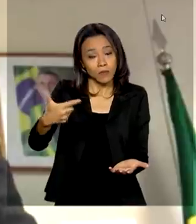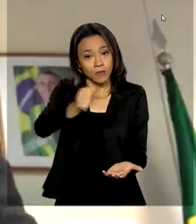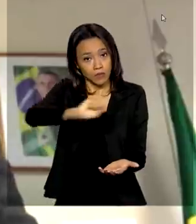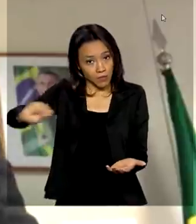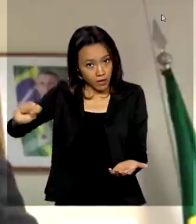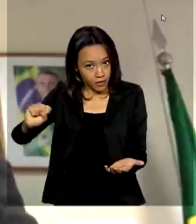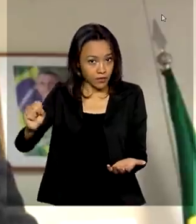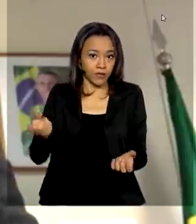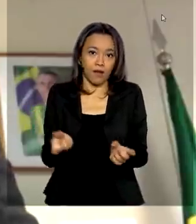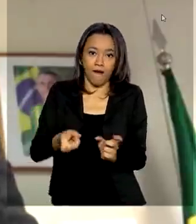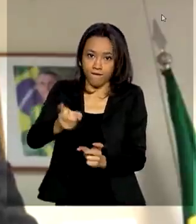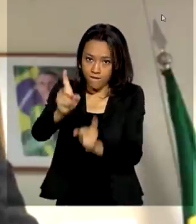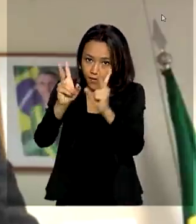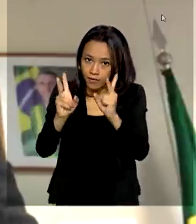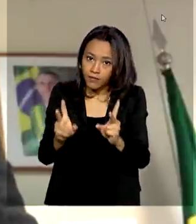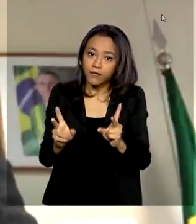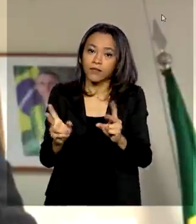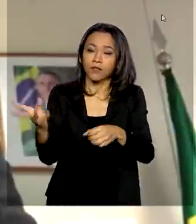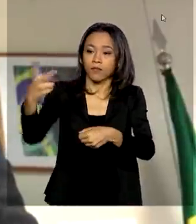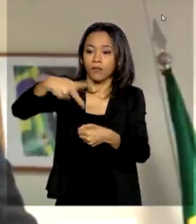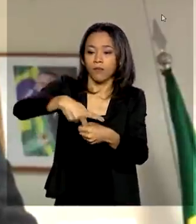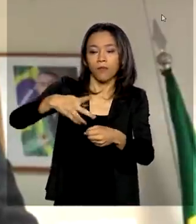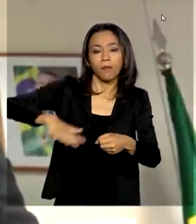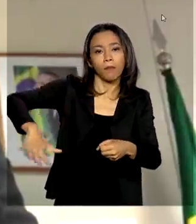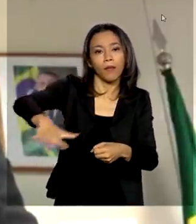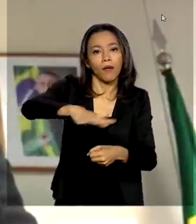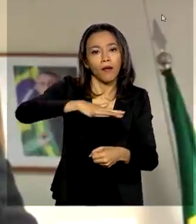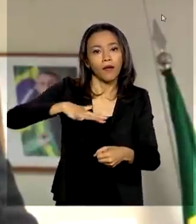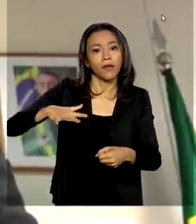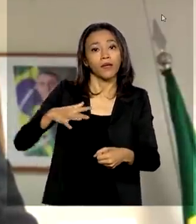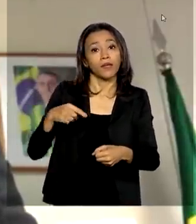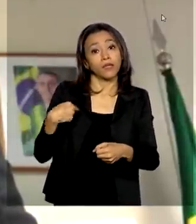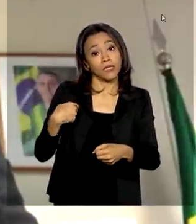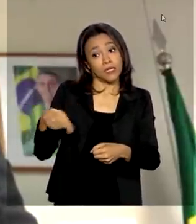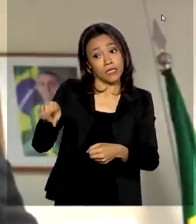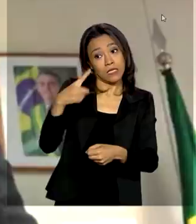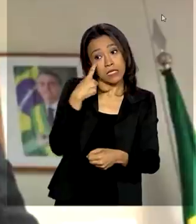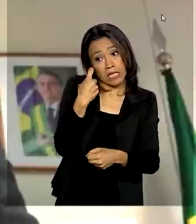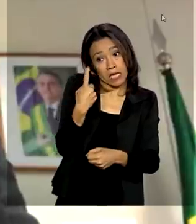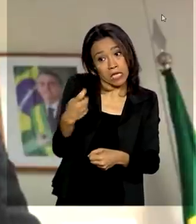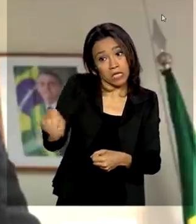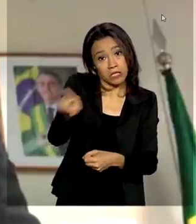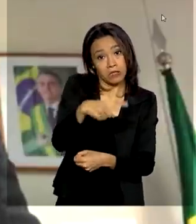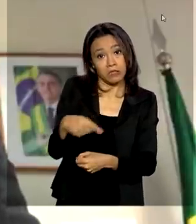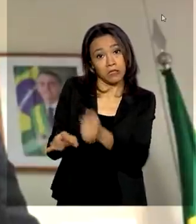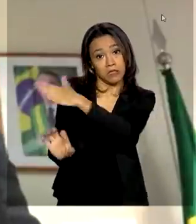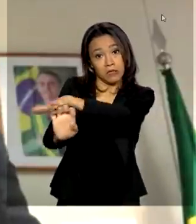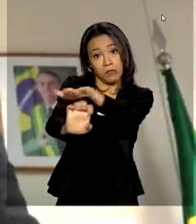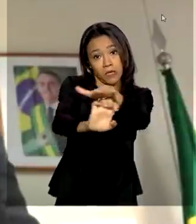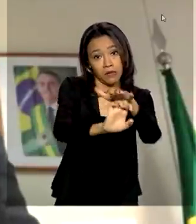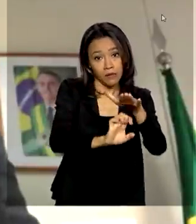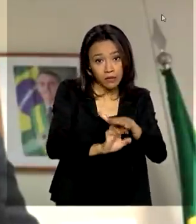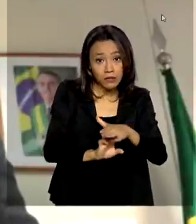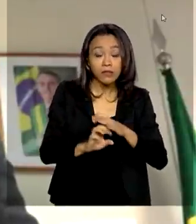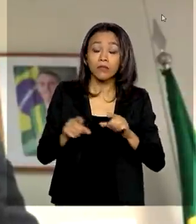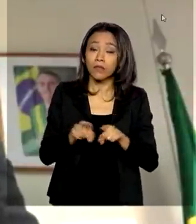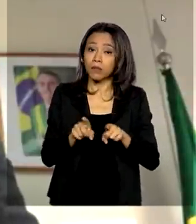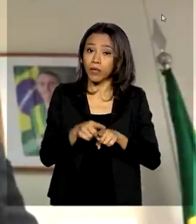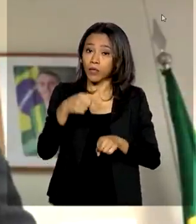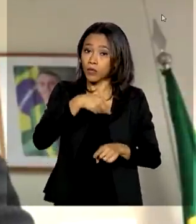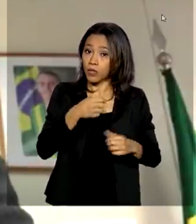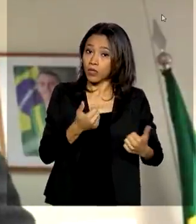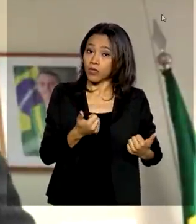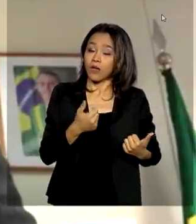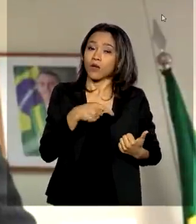vista que agentes do setor manifestaram interesse junto à Agência Nacional do Petróleo